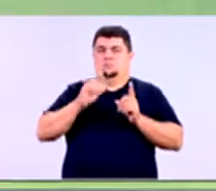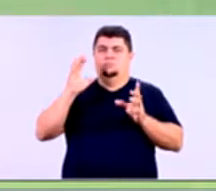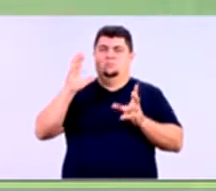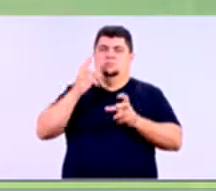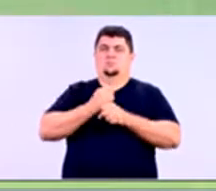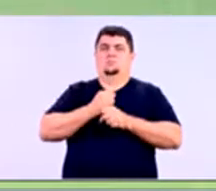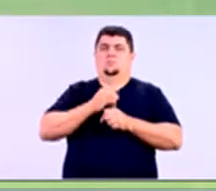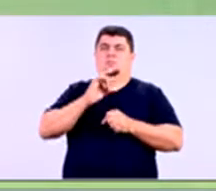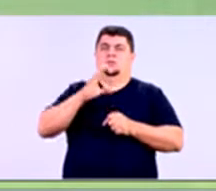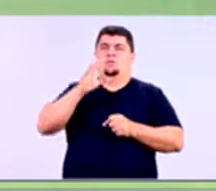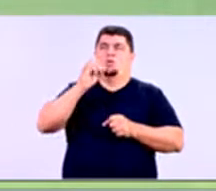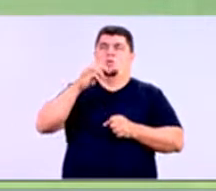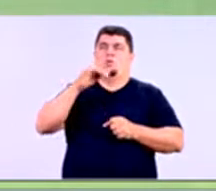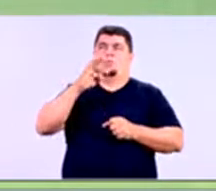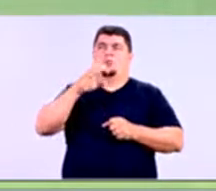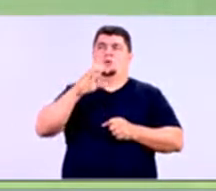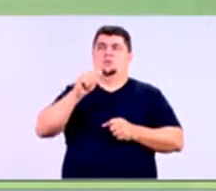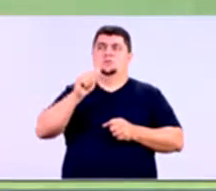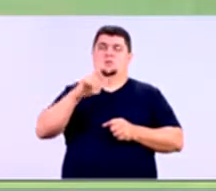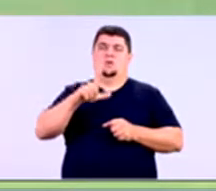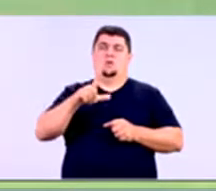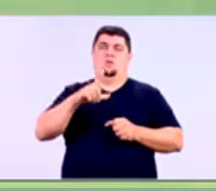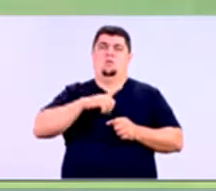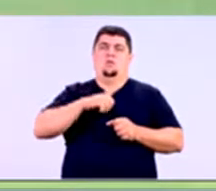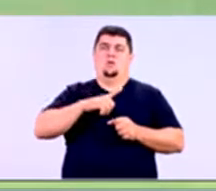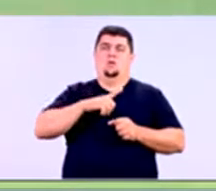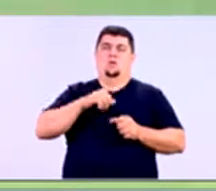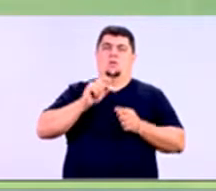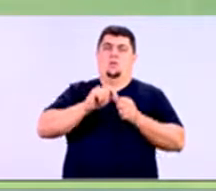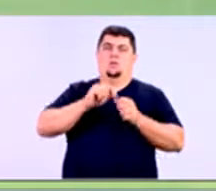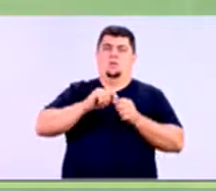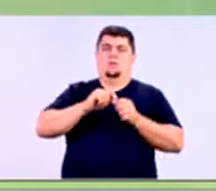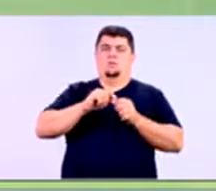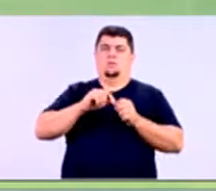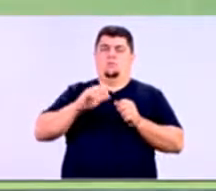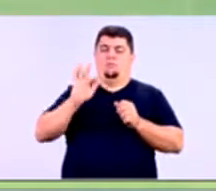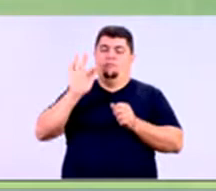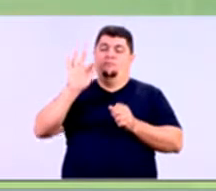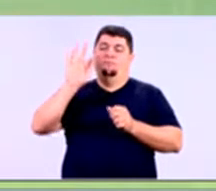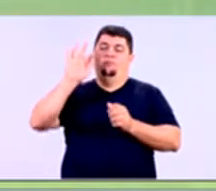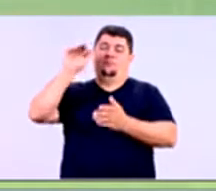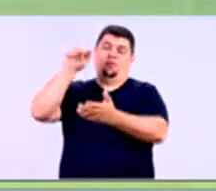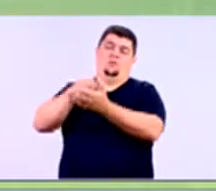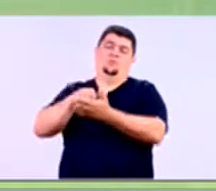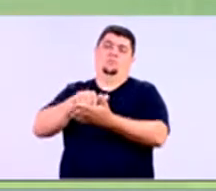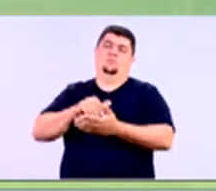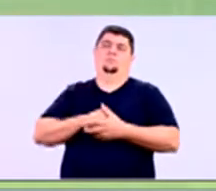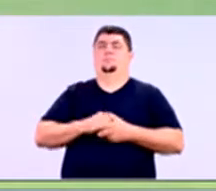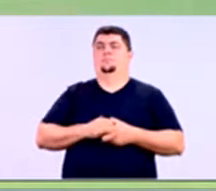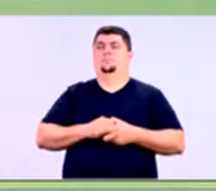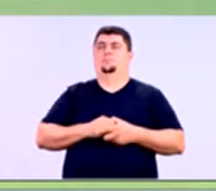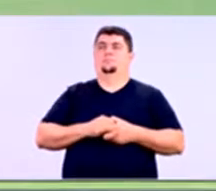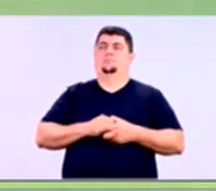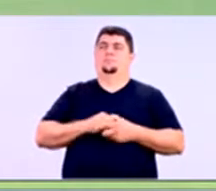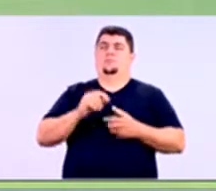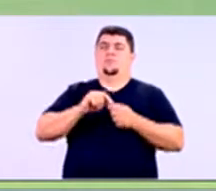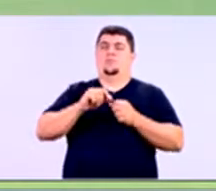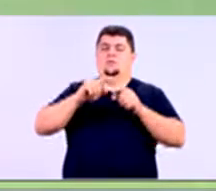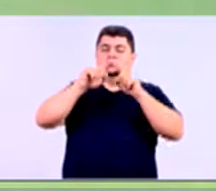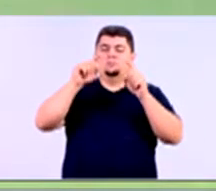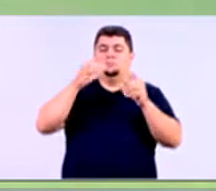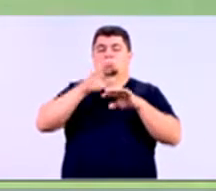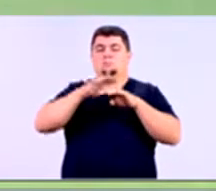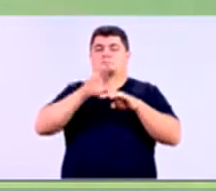apenas com o comercial, que é o por fora, que é calculado em cima do final. Para fazer esse